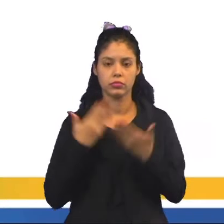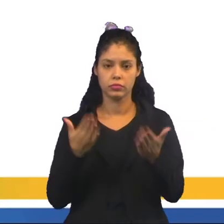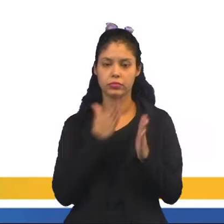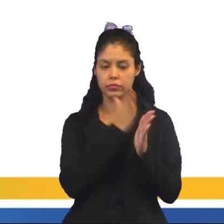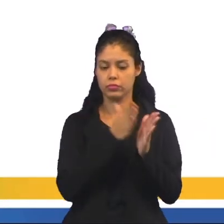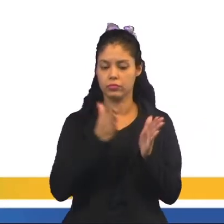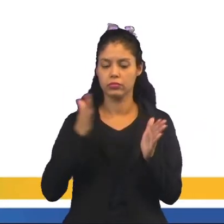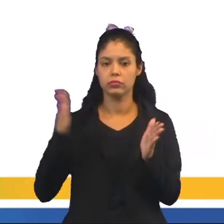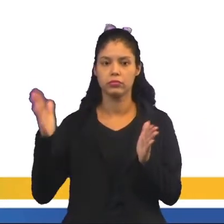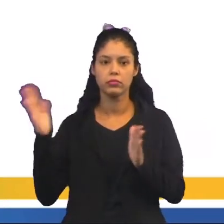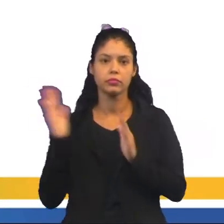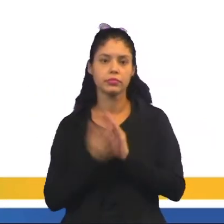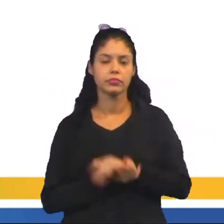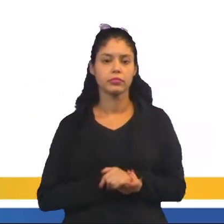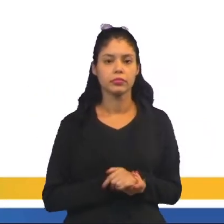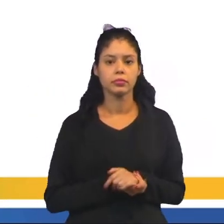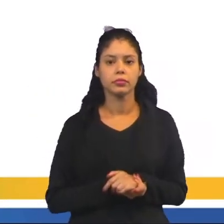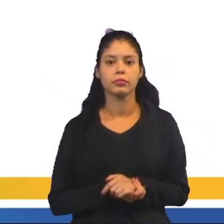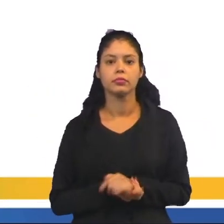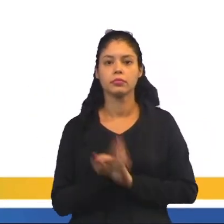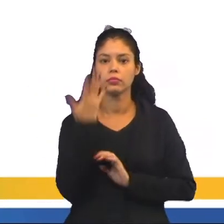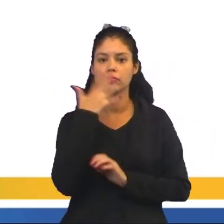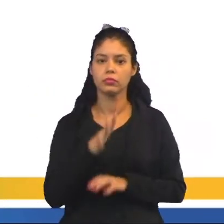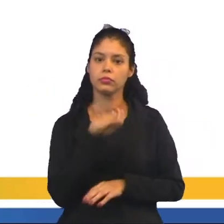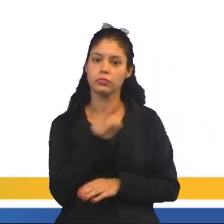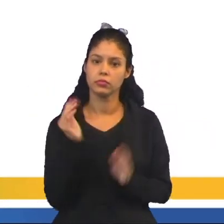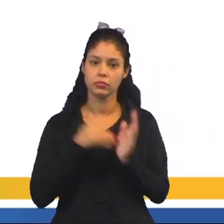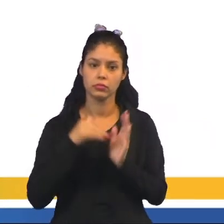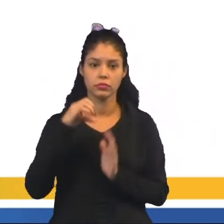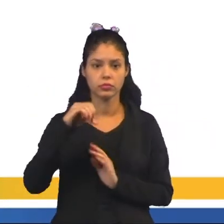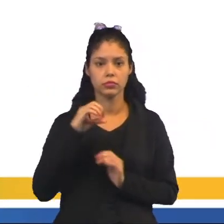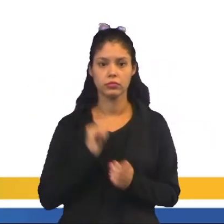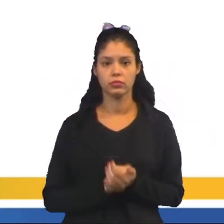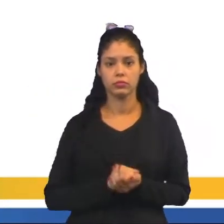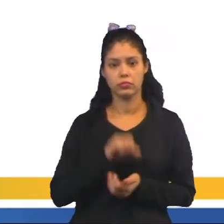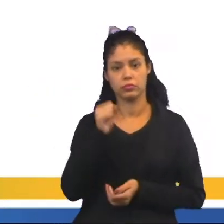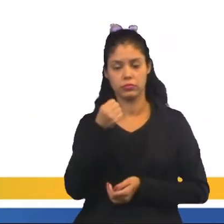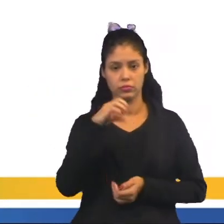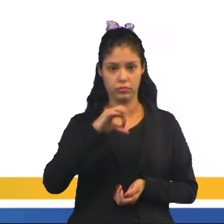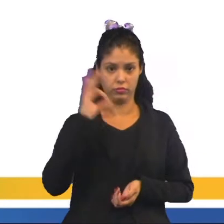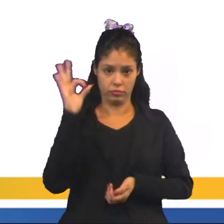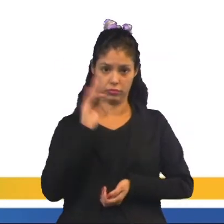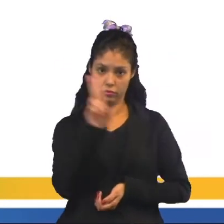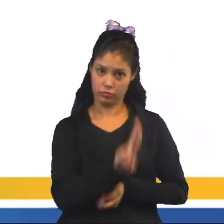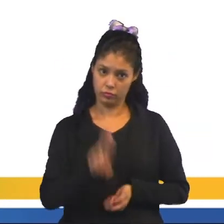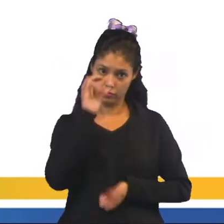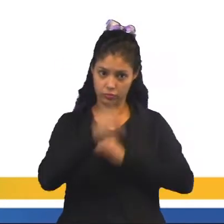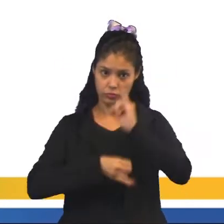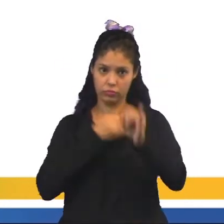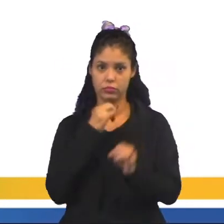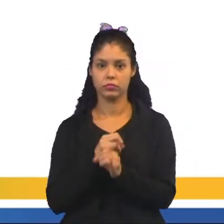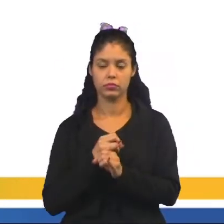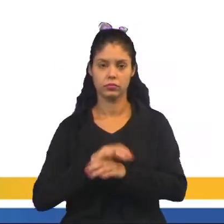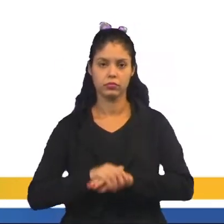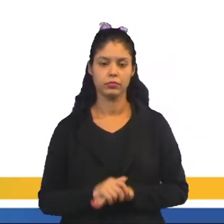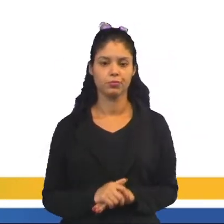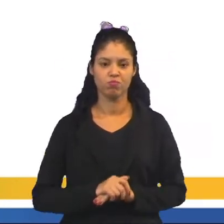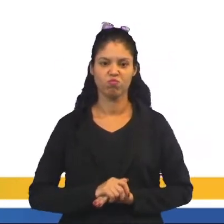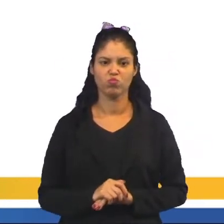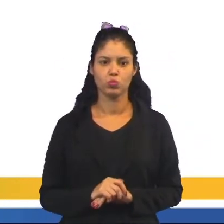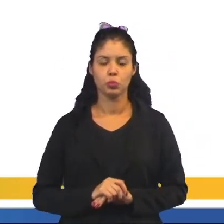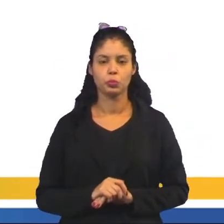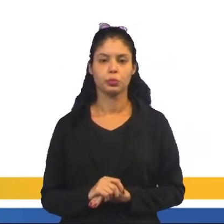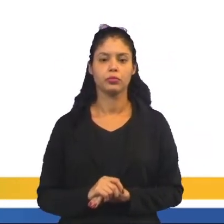faixa etária. Entre crianças de 6 a 9 anos, 89% usam a